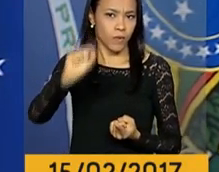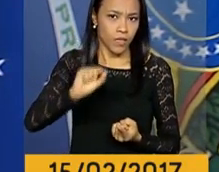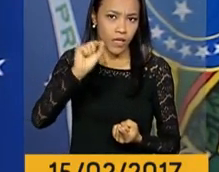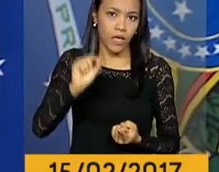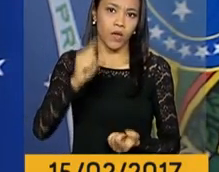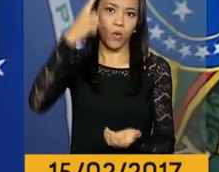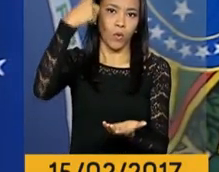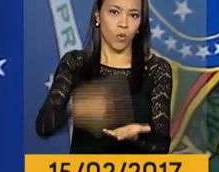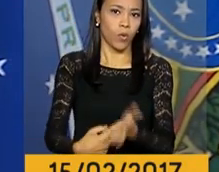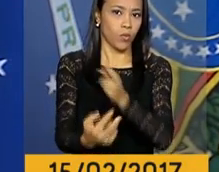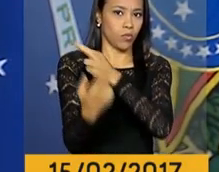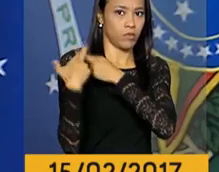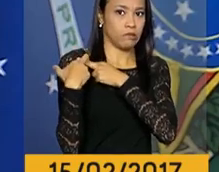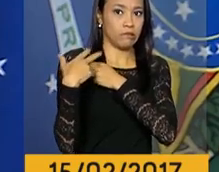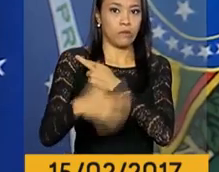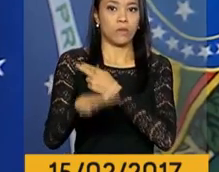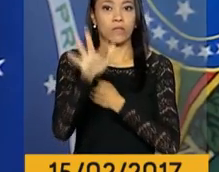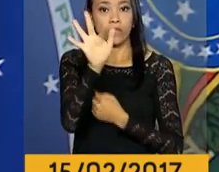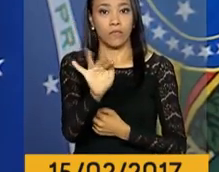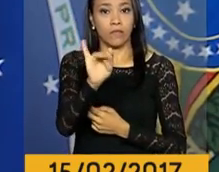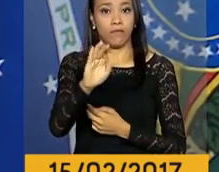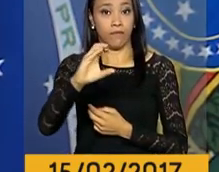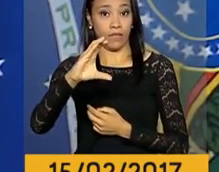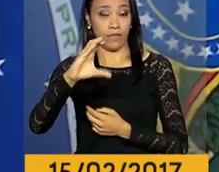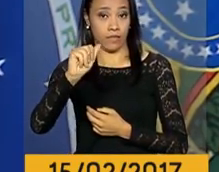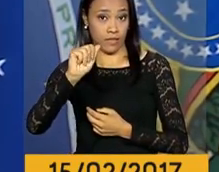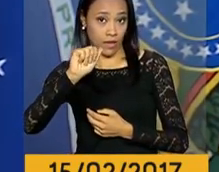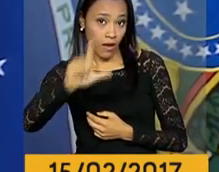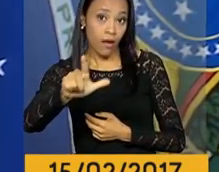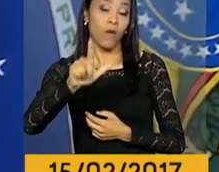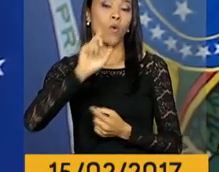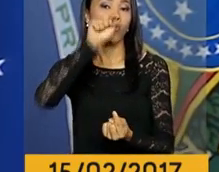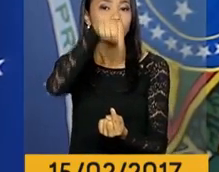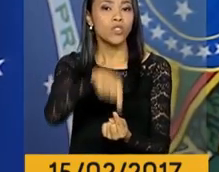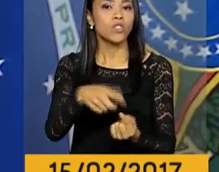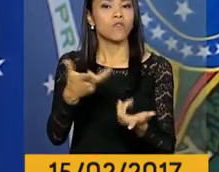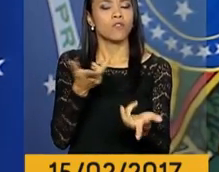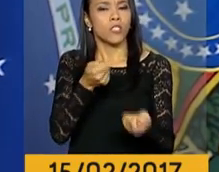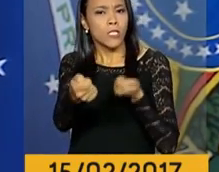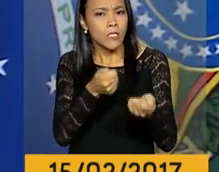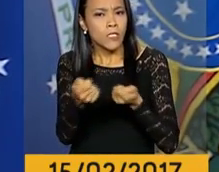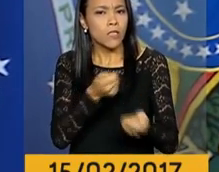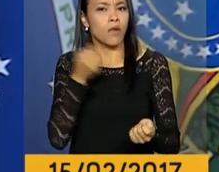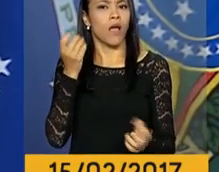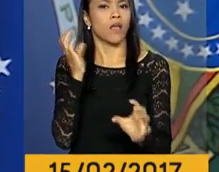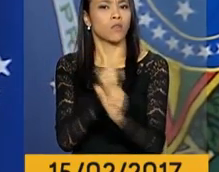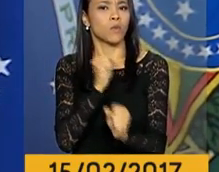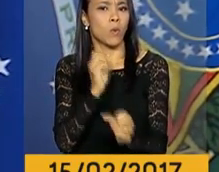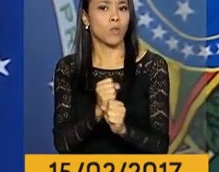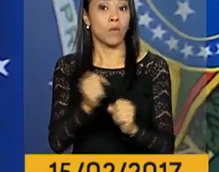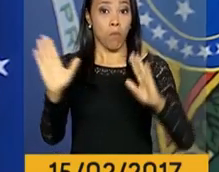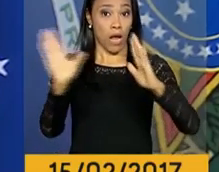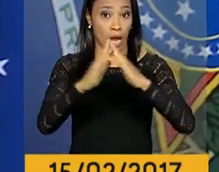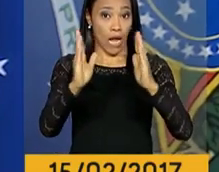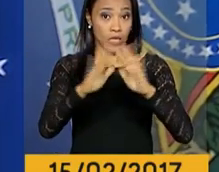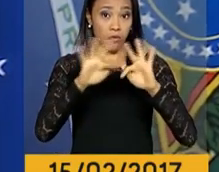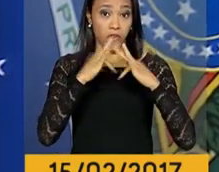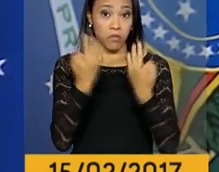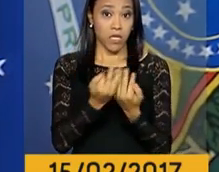responsabilidade fiscal, que visa a colocar as contas em dia, porque a casa que não tem contas em dia se